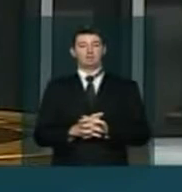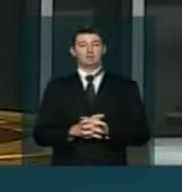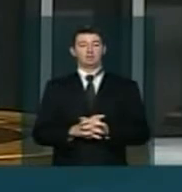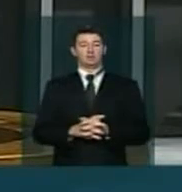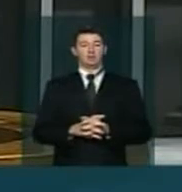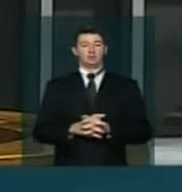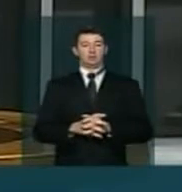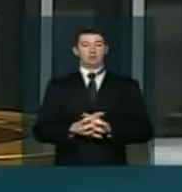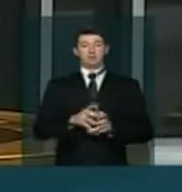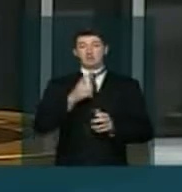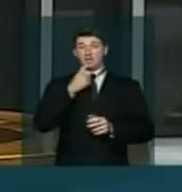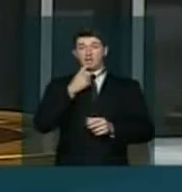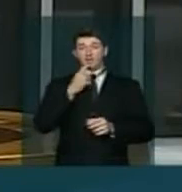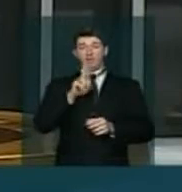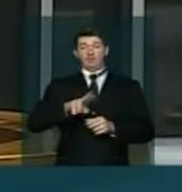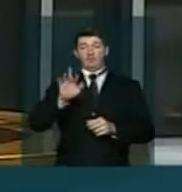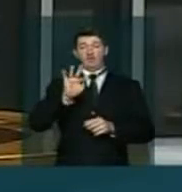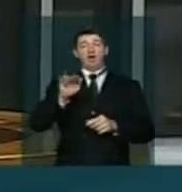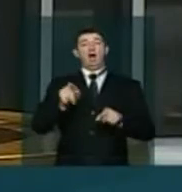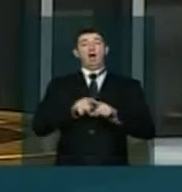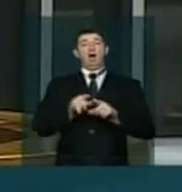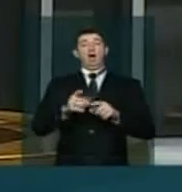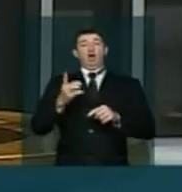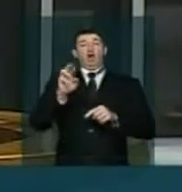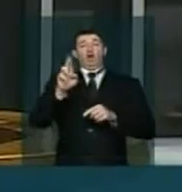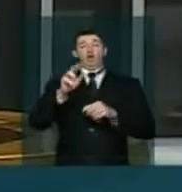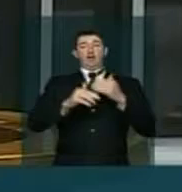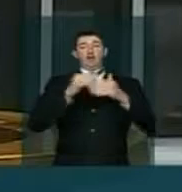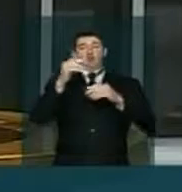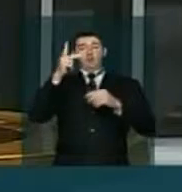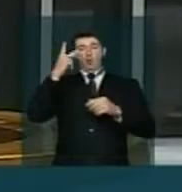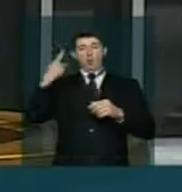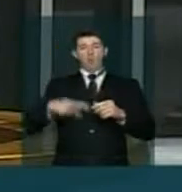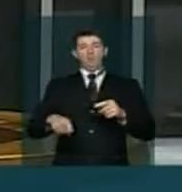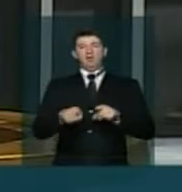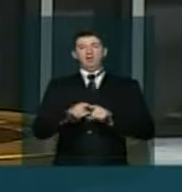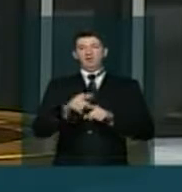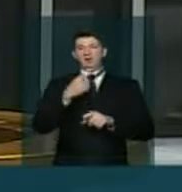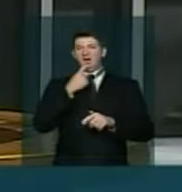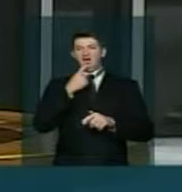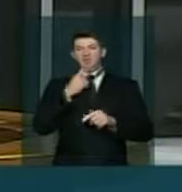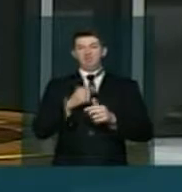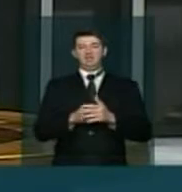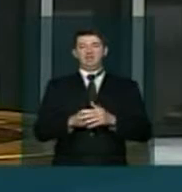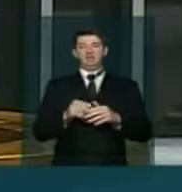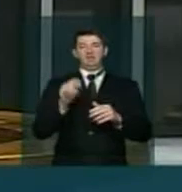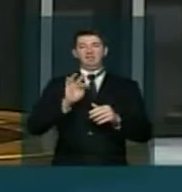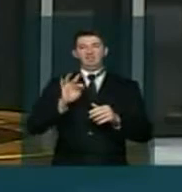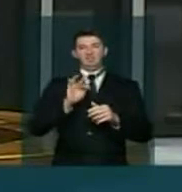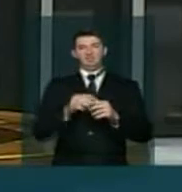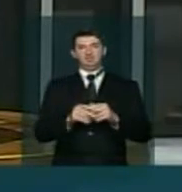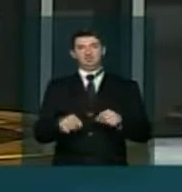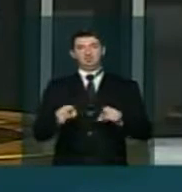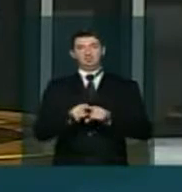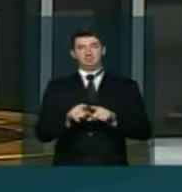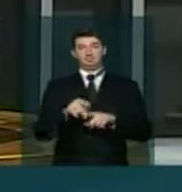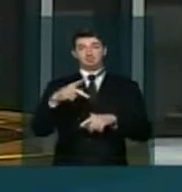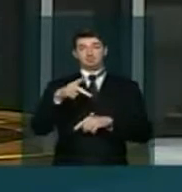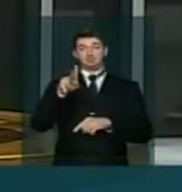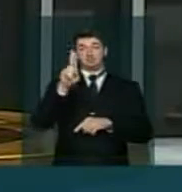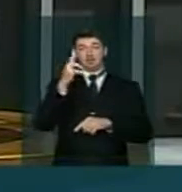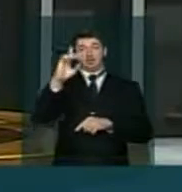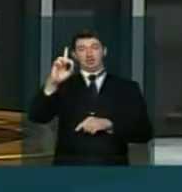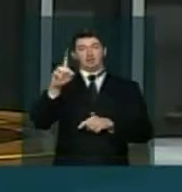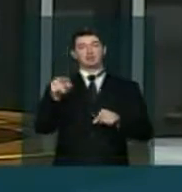Universidade Estadual de Campinas, doutor em Educação e Desenvolvimento Humano pela Universidade Estadual também de Campinas e